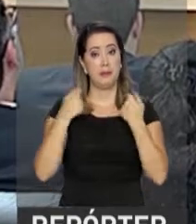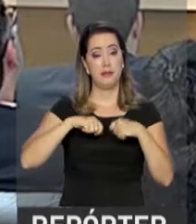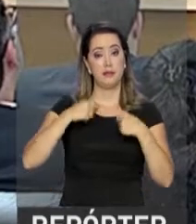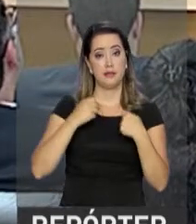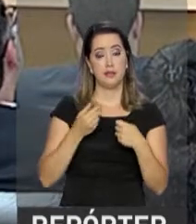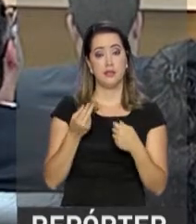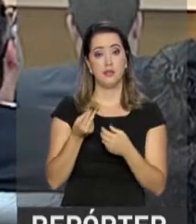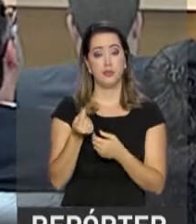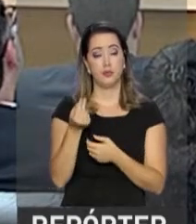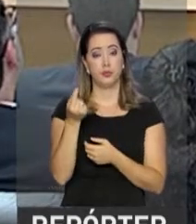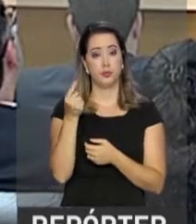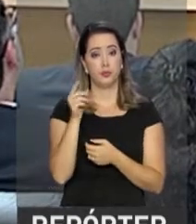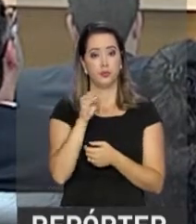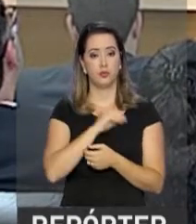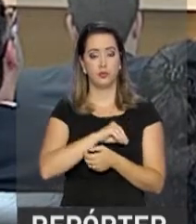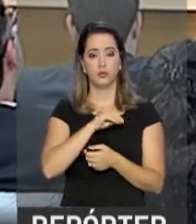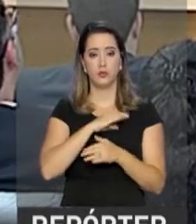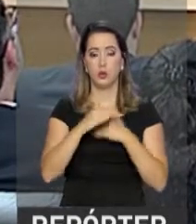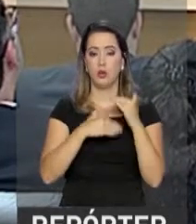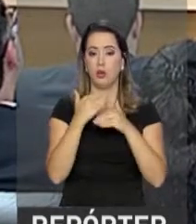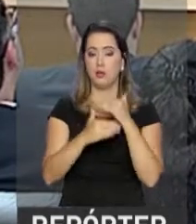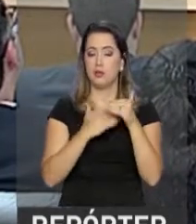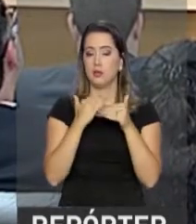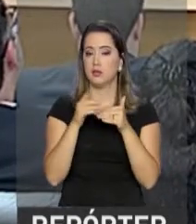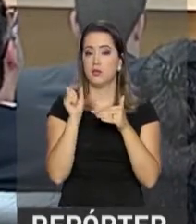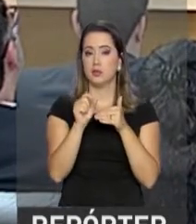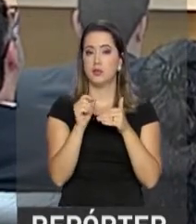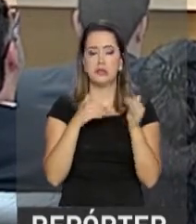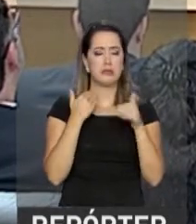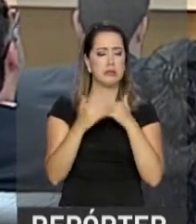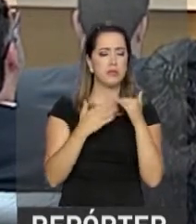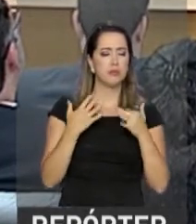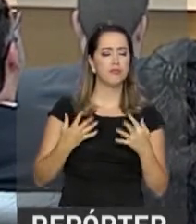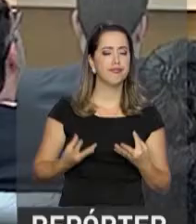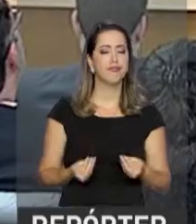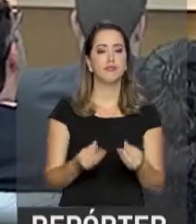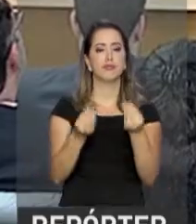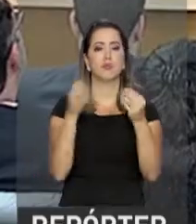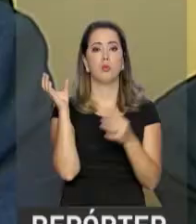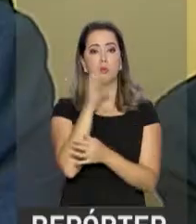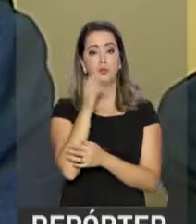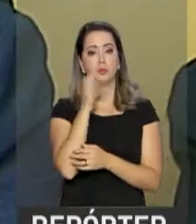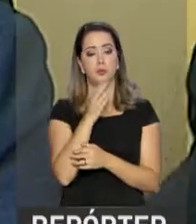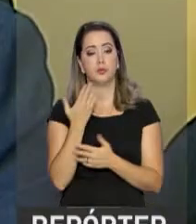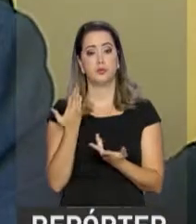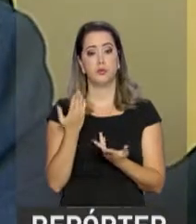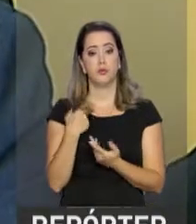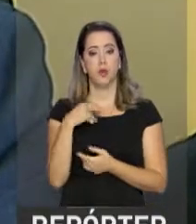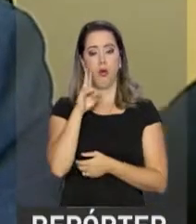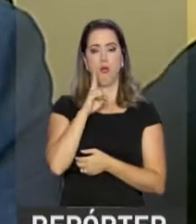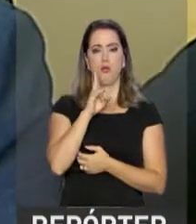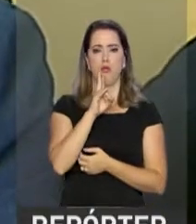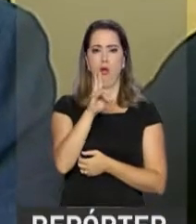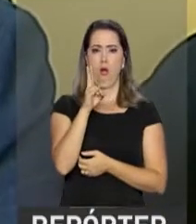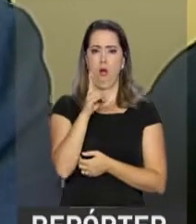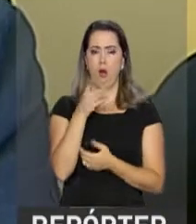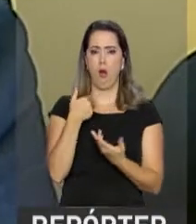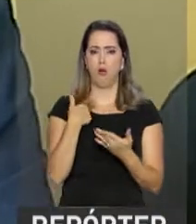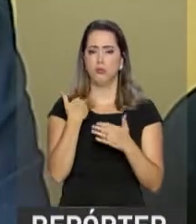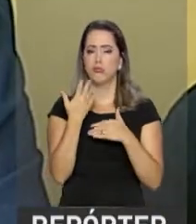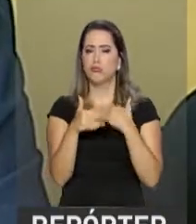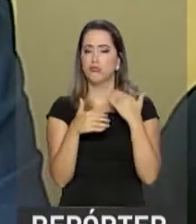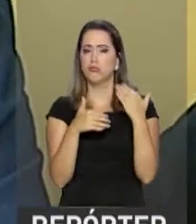habitantes daquela região crescem por cresce muito muito rapidamente quando você olha esse crescimento